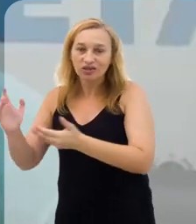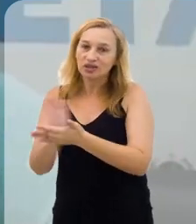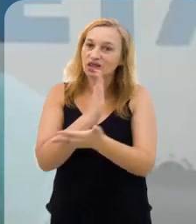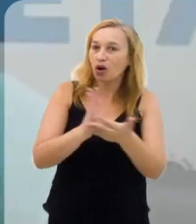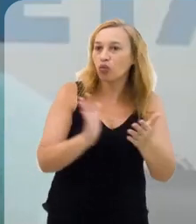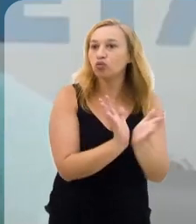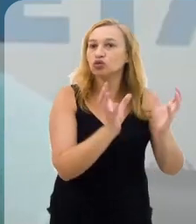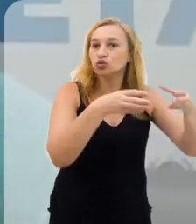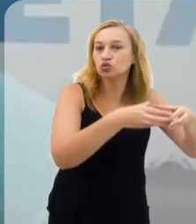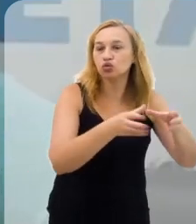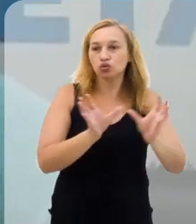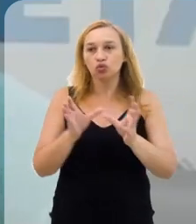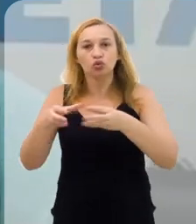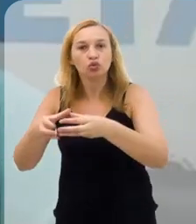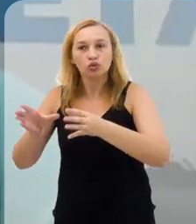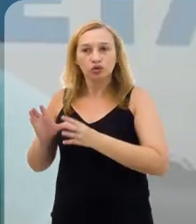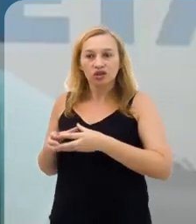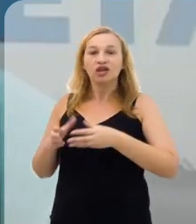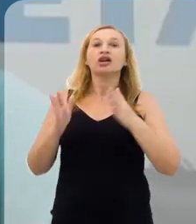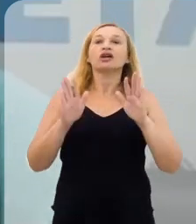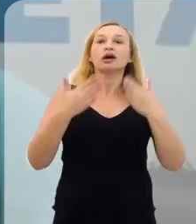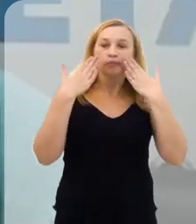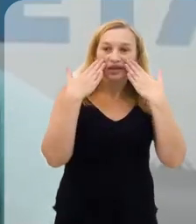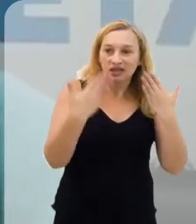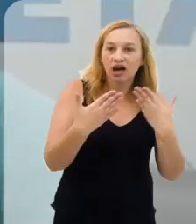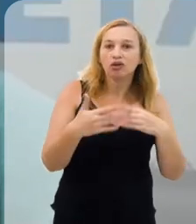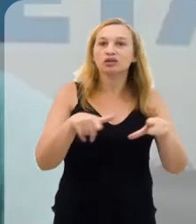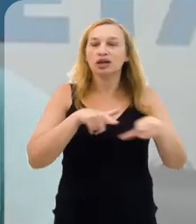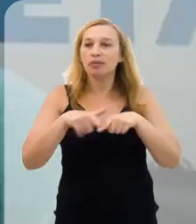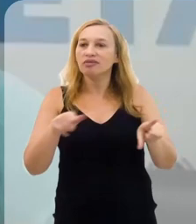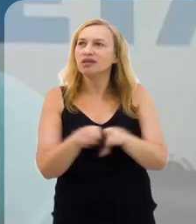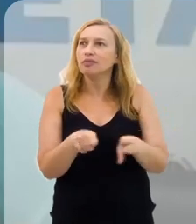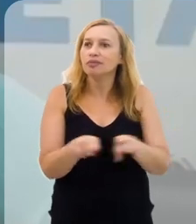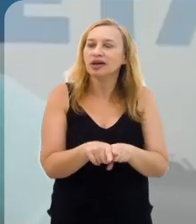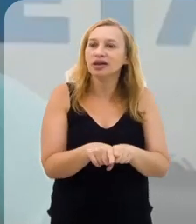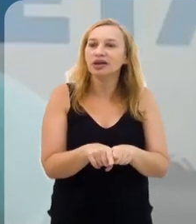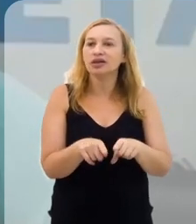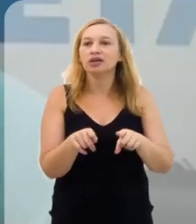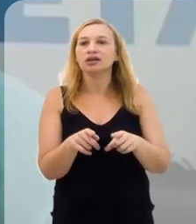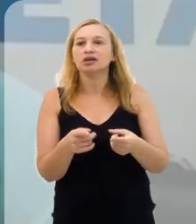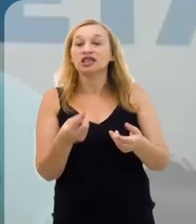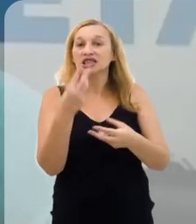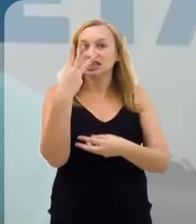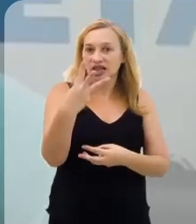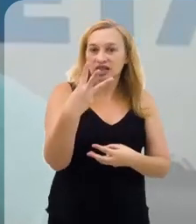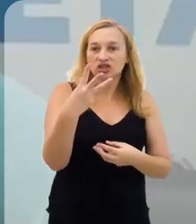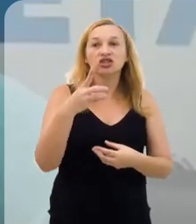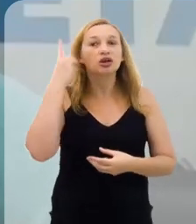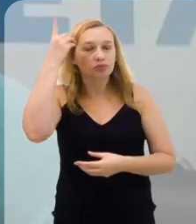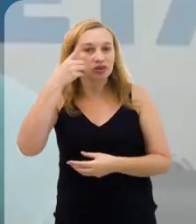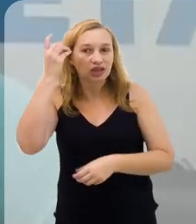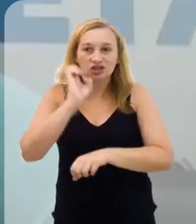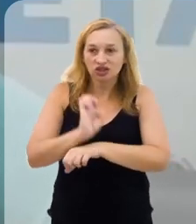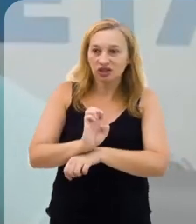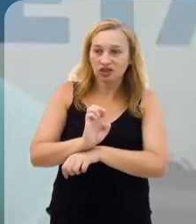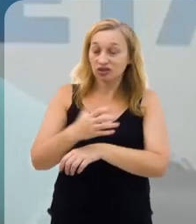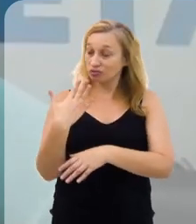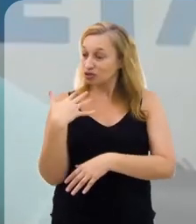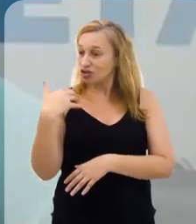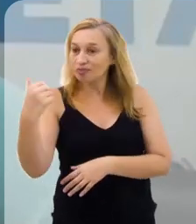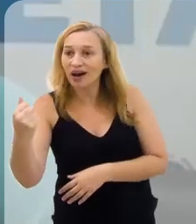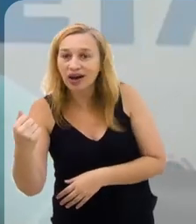nosso trabalho da extensão rural em algumas comissões, fomos apresentar o nosso trabalho também a